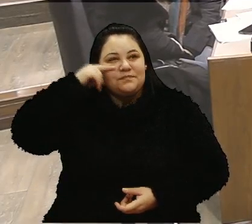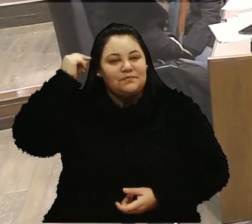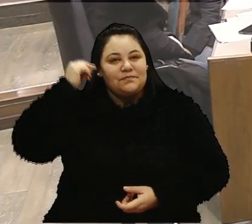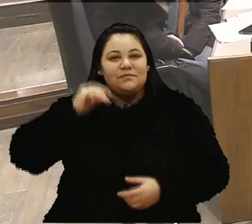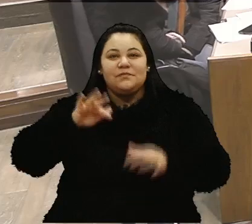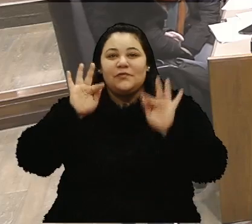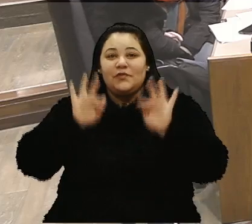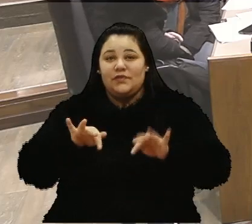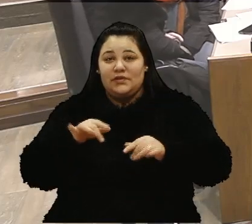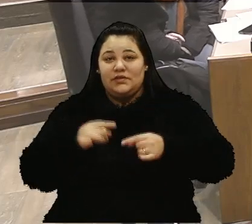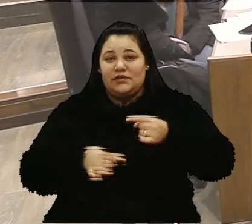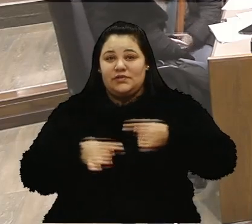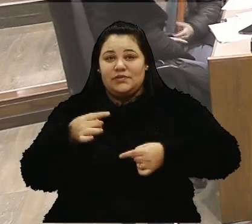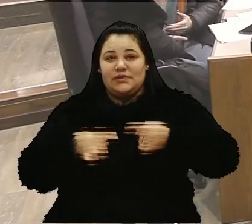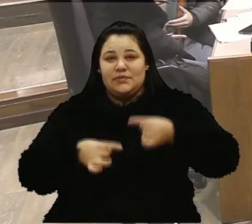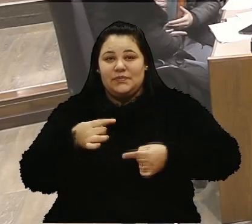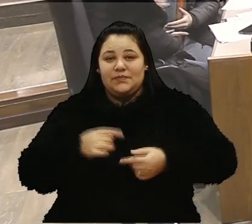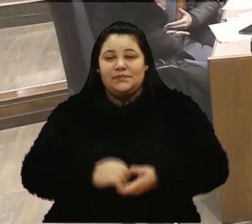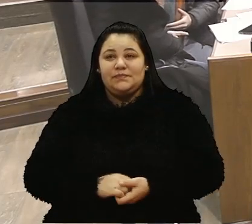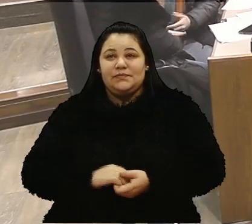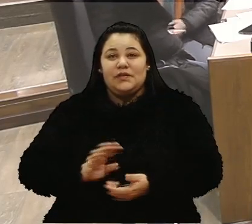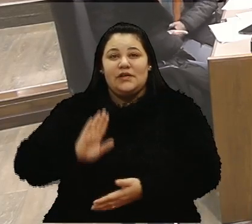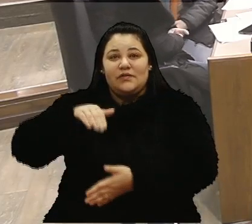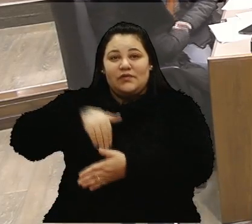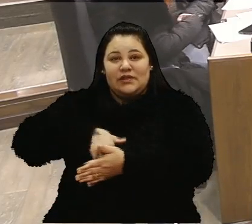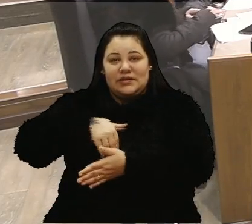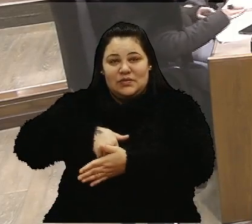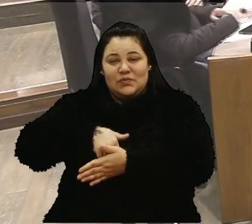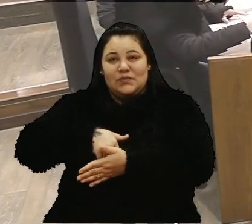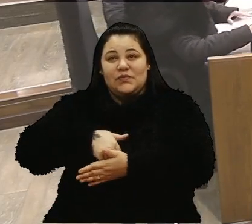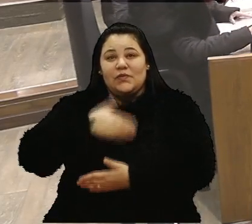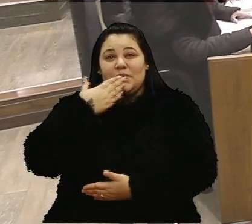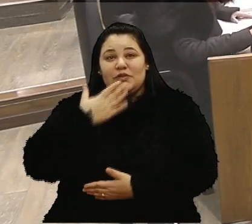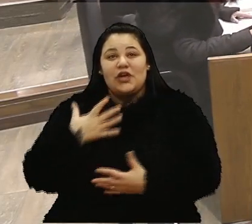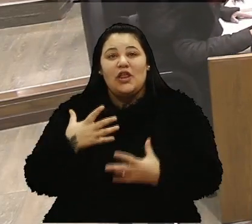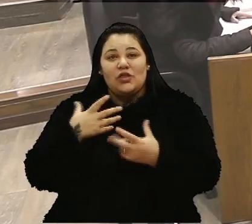Encerrada a discussão, em votação, solicito às vereadoras e